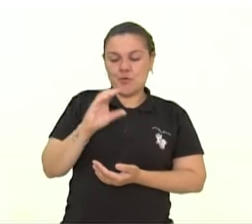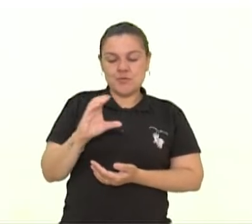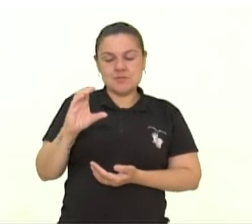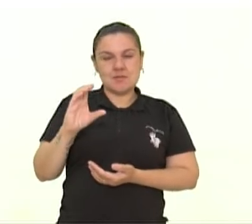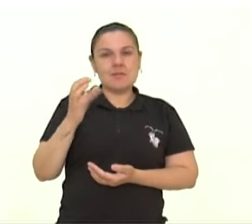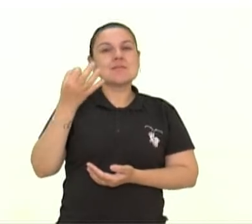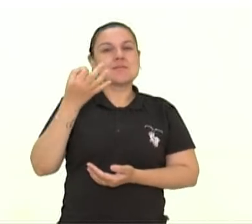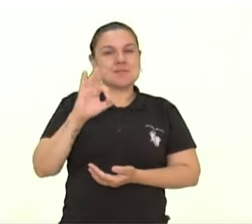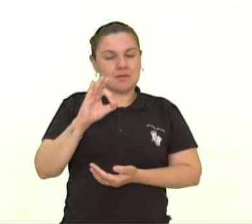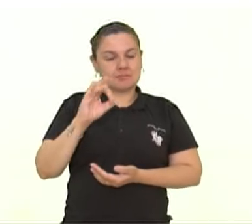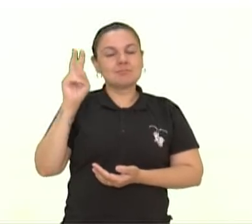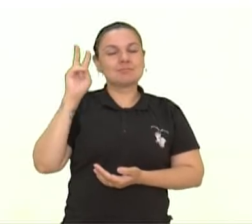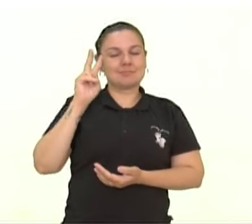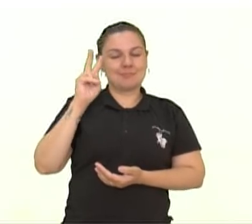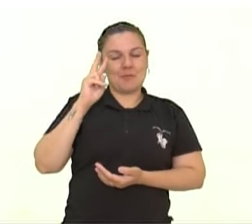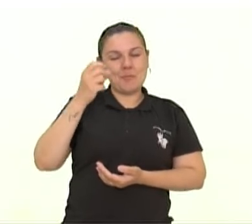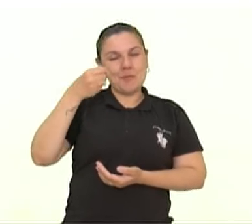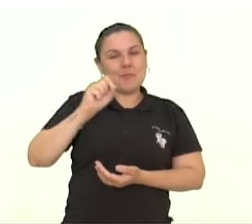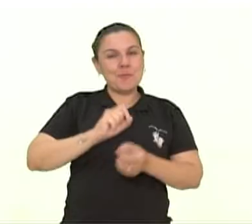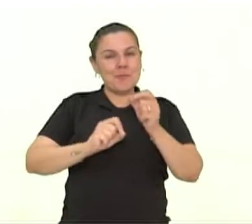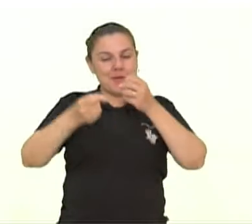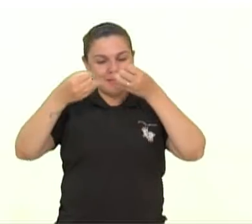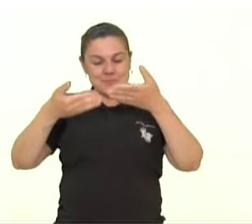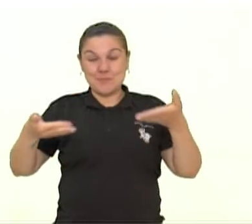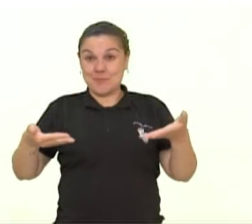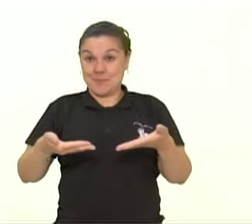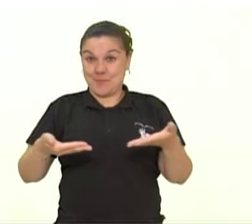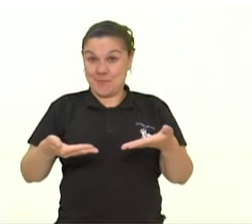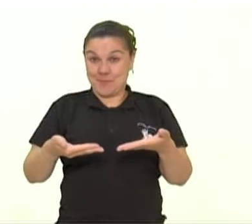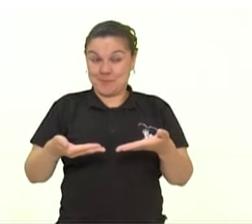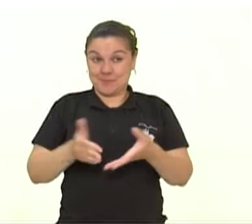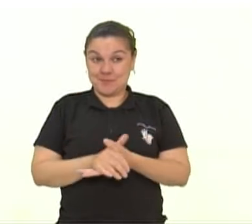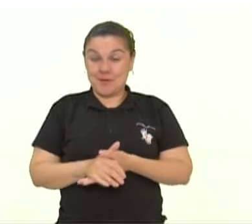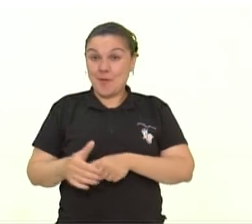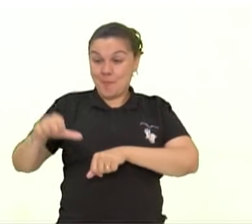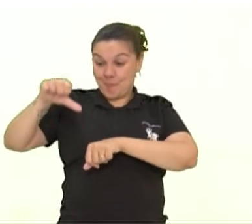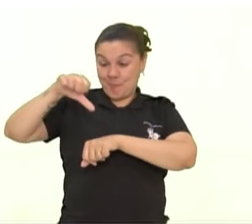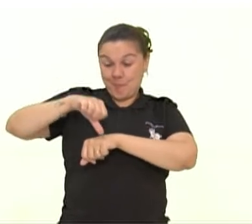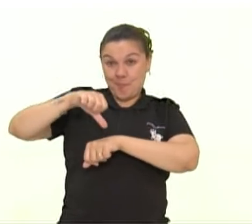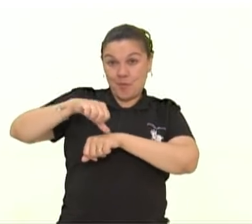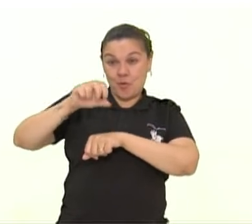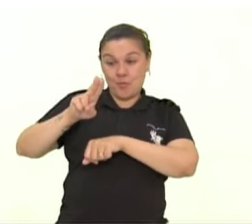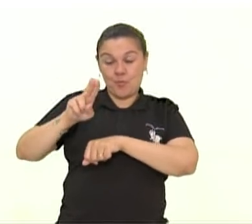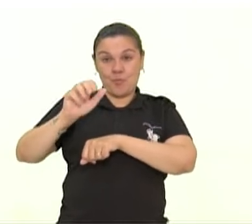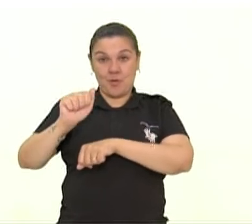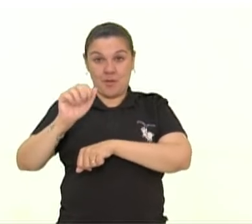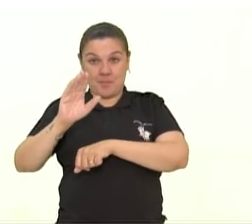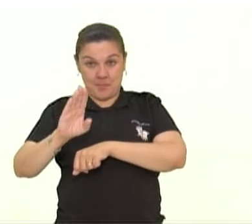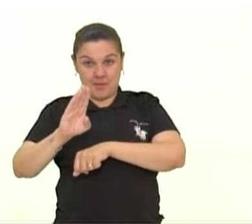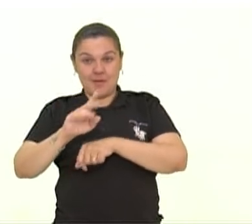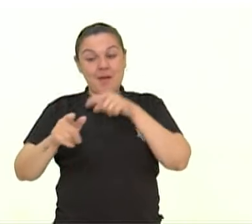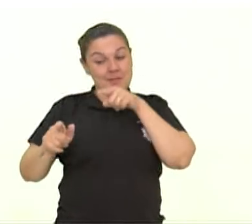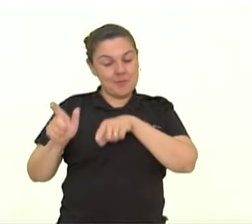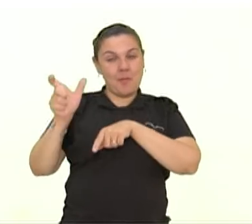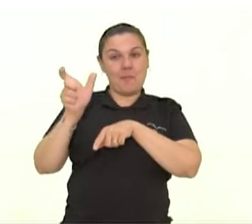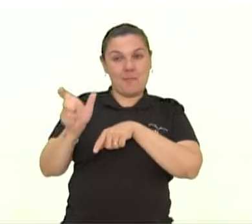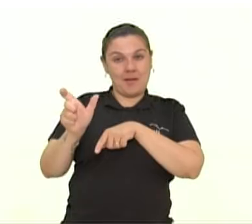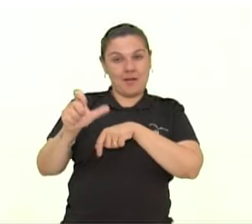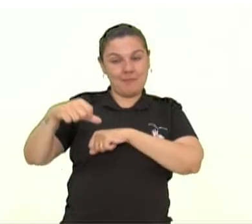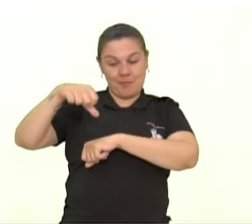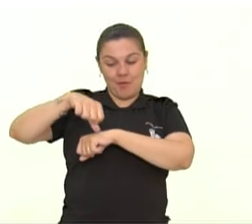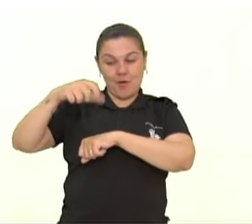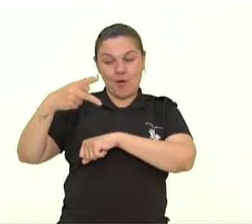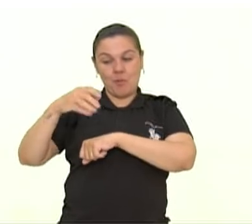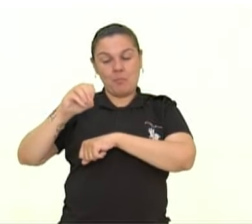conseguiu captar e se lembrar, né, do que a gente explicou hoje. Então, estudo no polo da UAB em Pontal do Paraná, a palavra polo não se